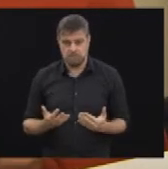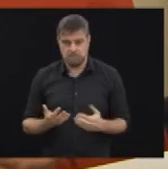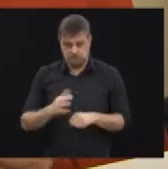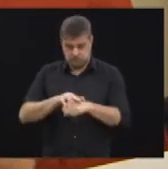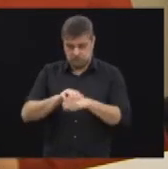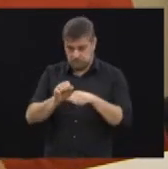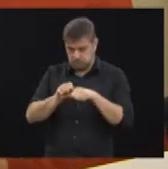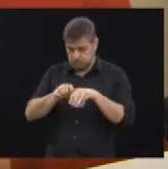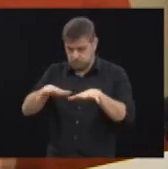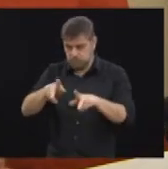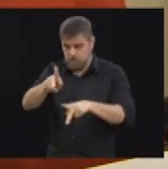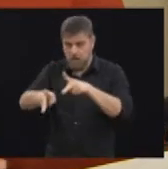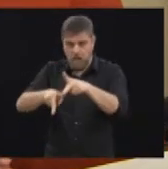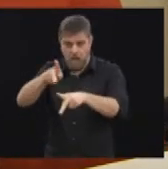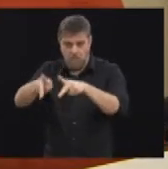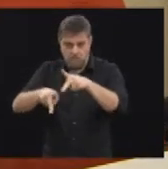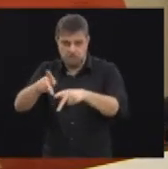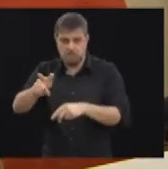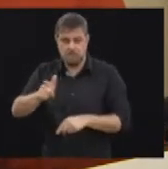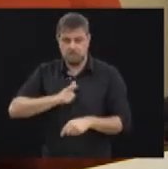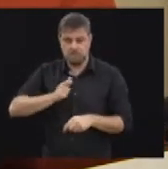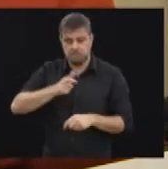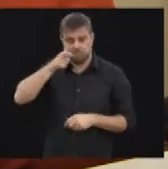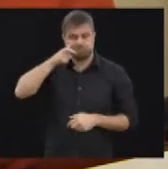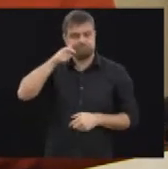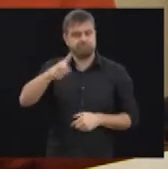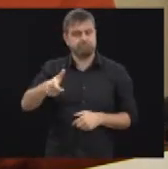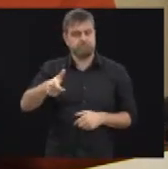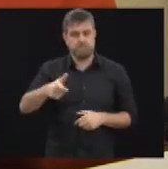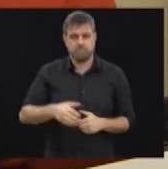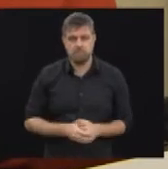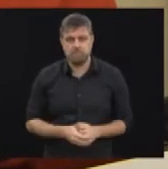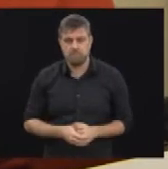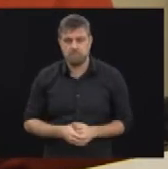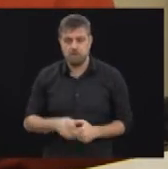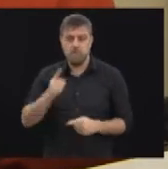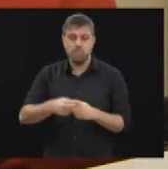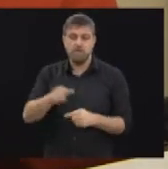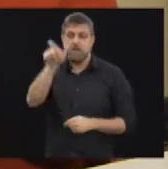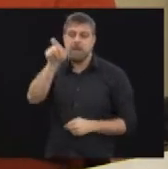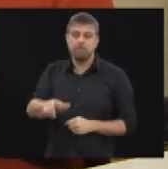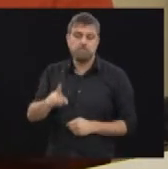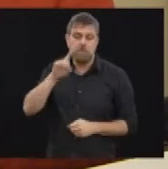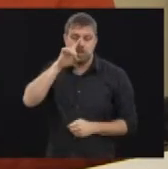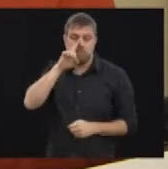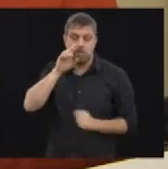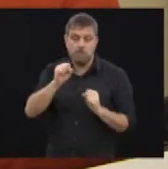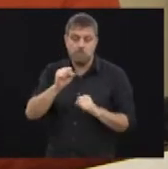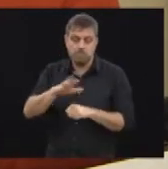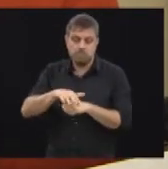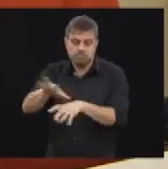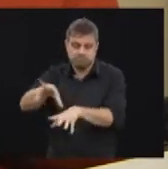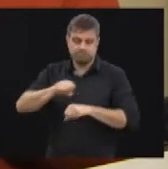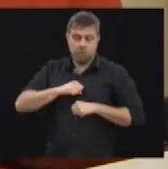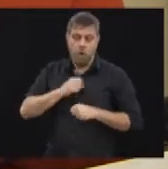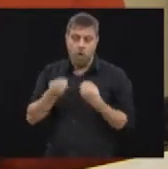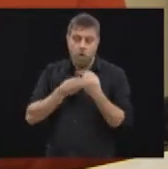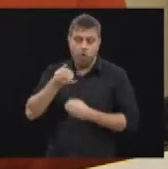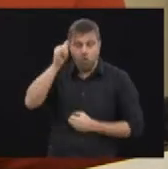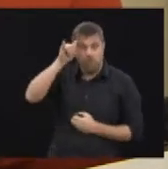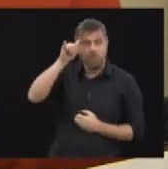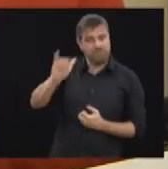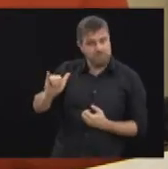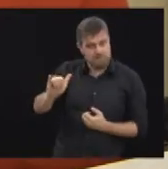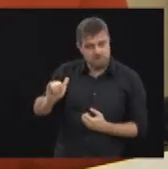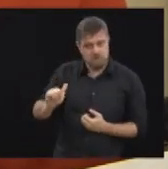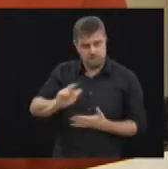A distribuição dessas doenças na população passam a ter um interesse muito grande. Quais são os fatores de risco, quais são os fatores